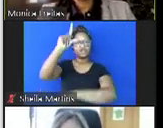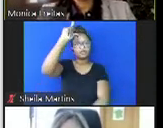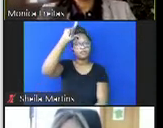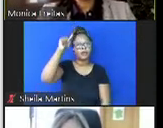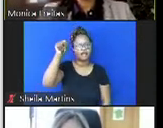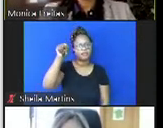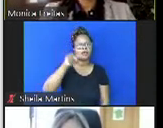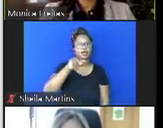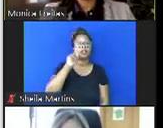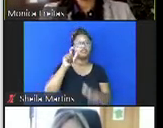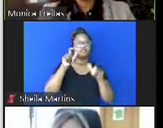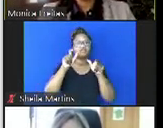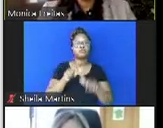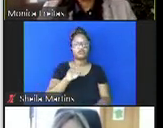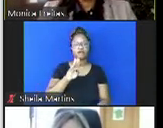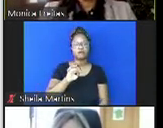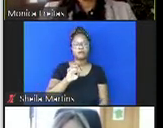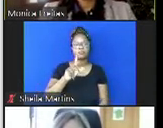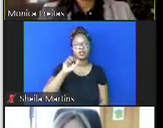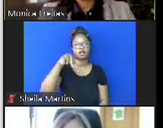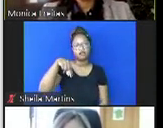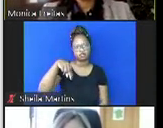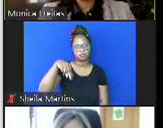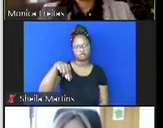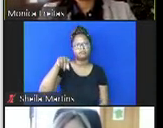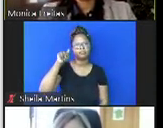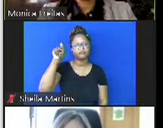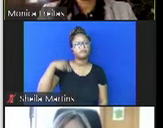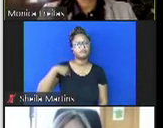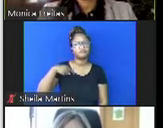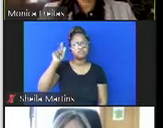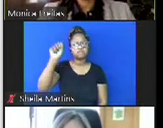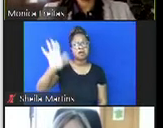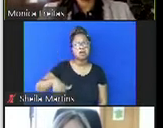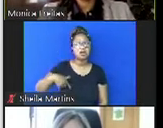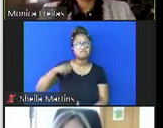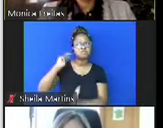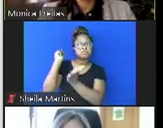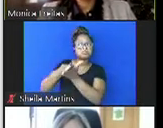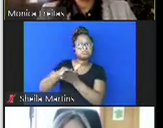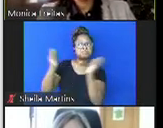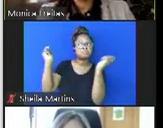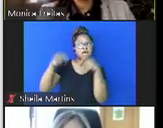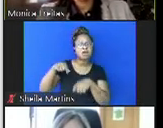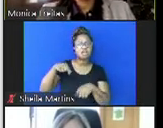barata de se morar. Eu diria que esse valor é suficiente, né? Eu